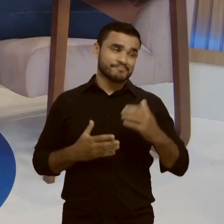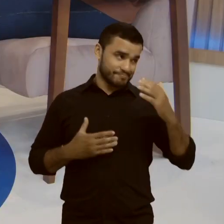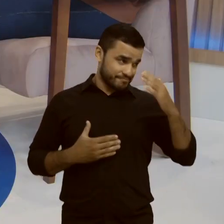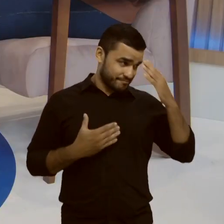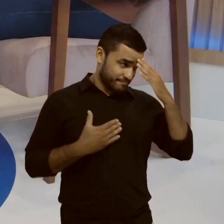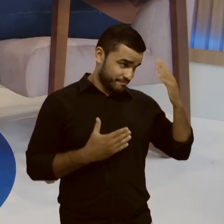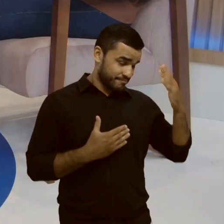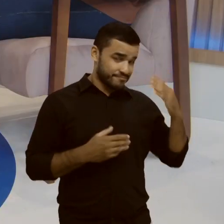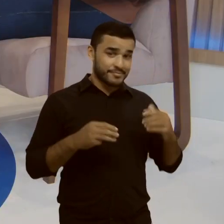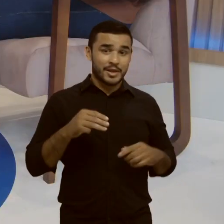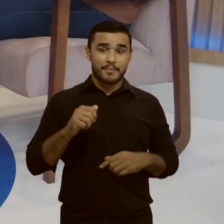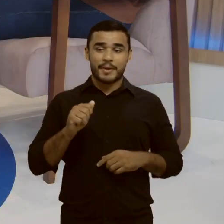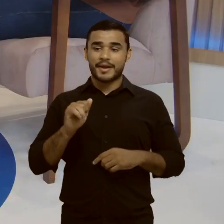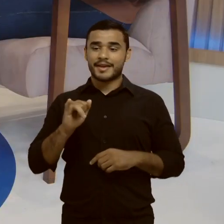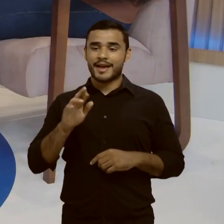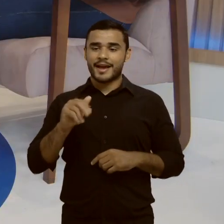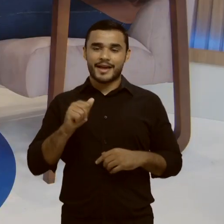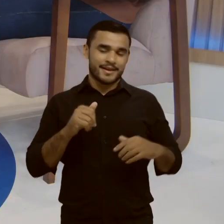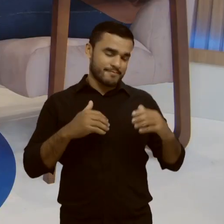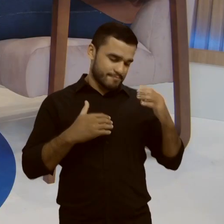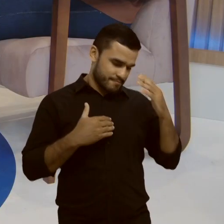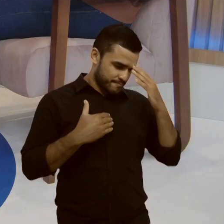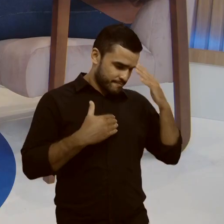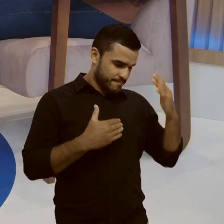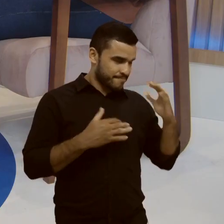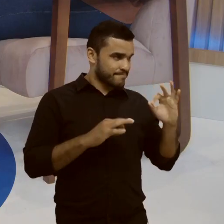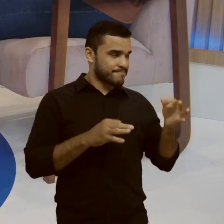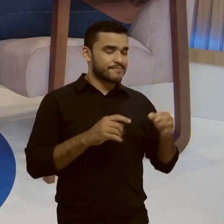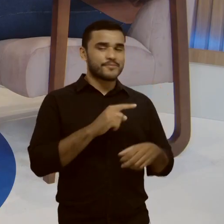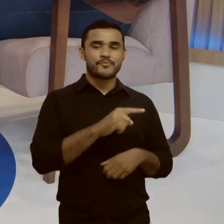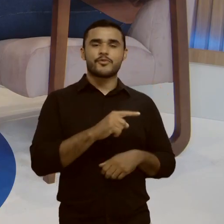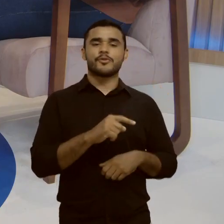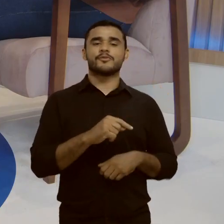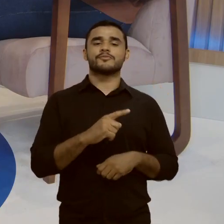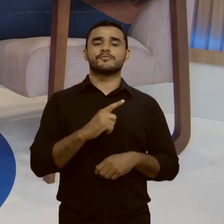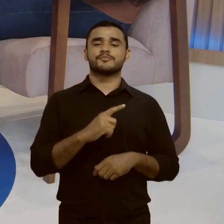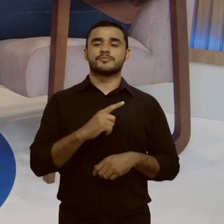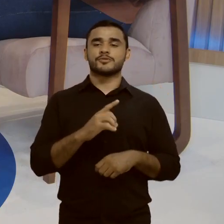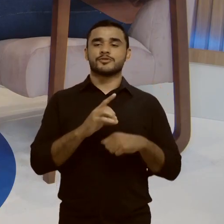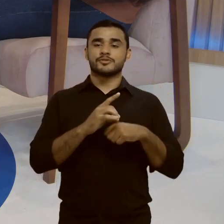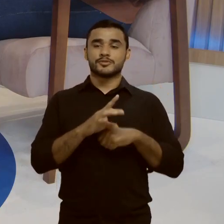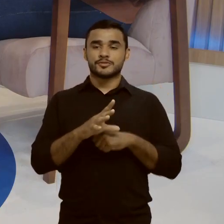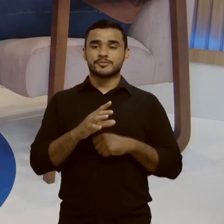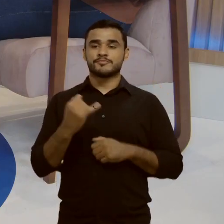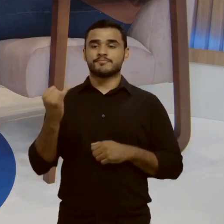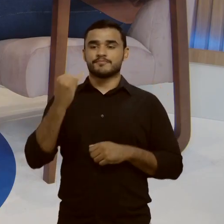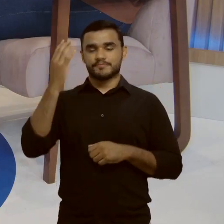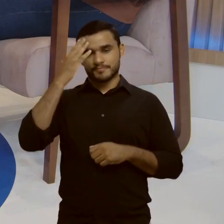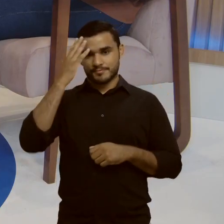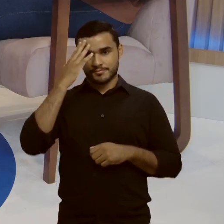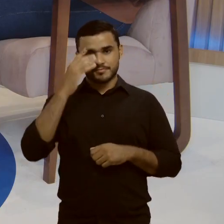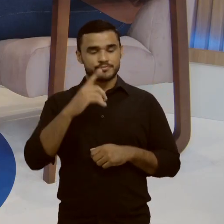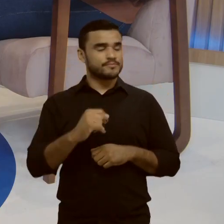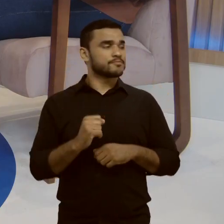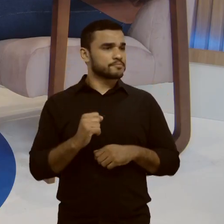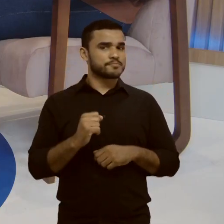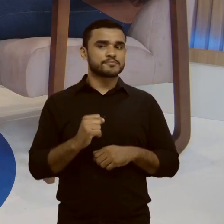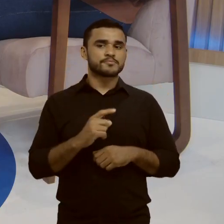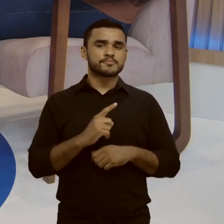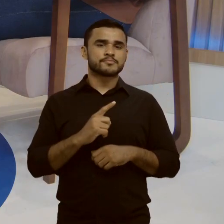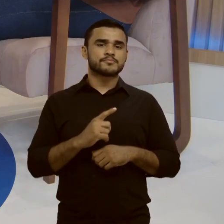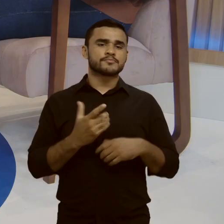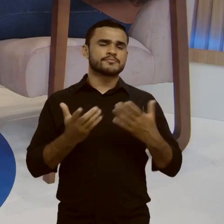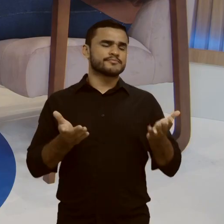agradecer, viu, Maiara, a sua participação. Muito obrigada. Acho que são dicas realmente fundamentais. Às vezes, na